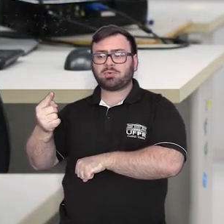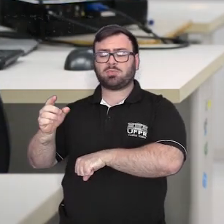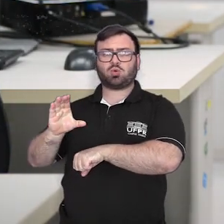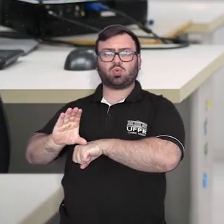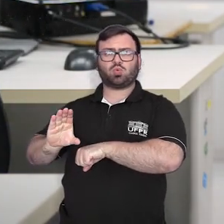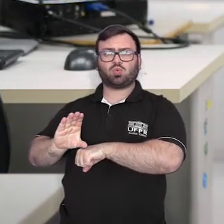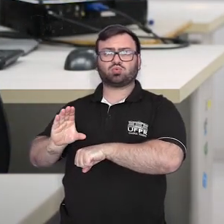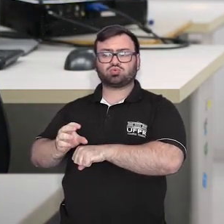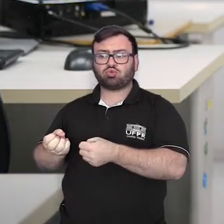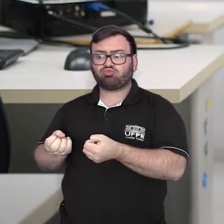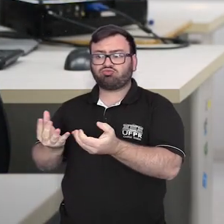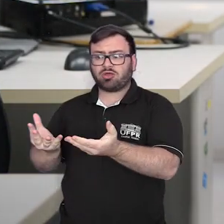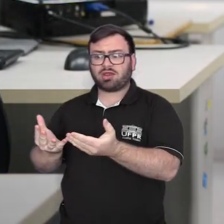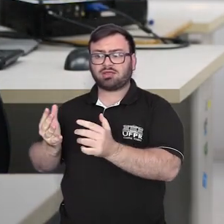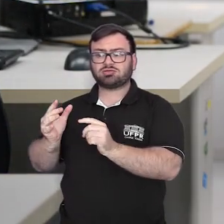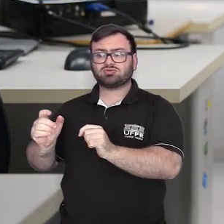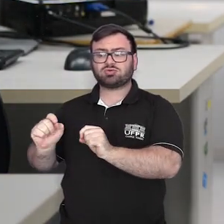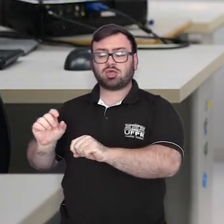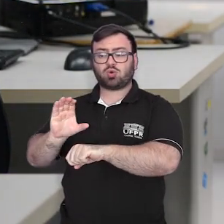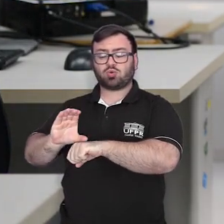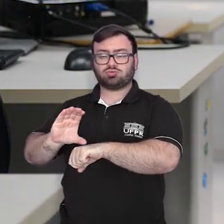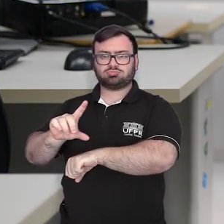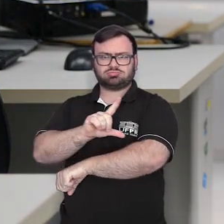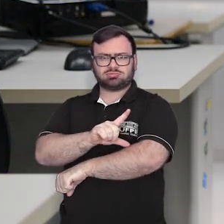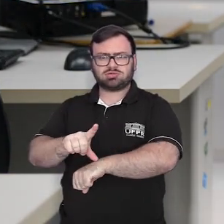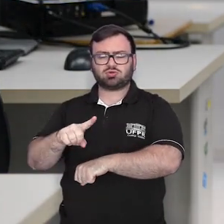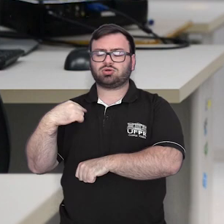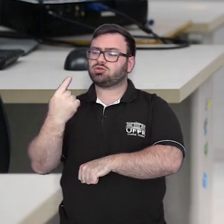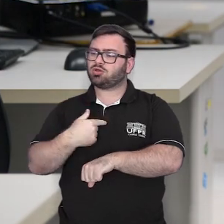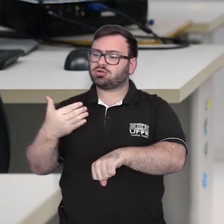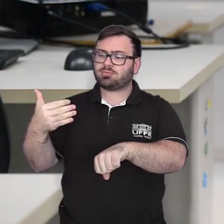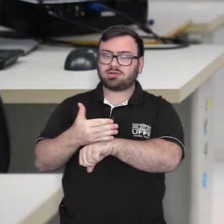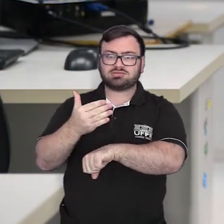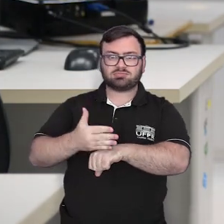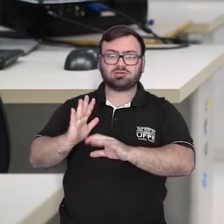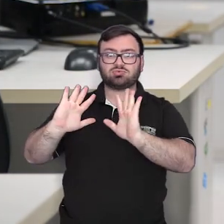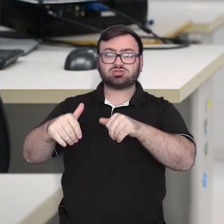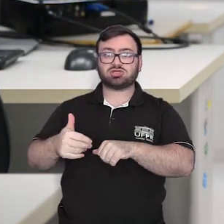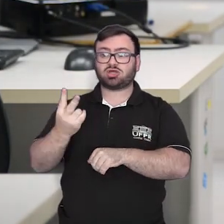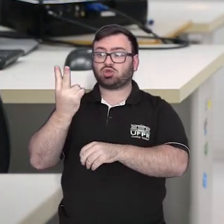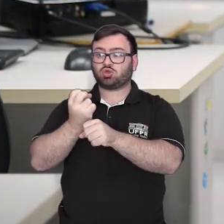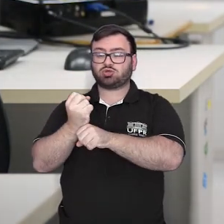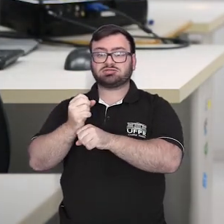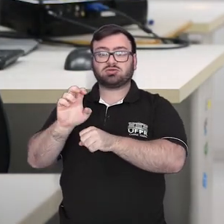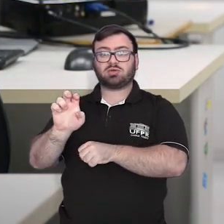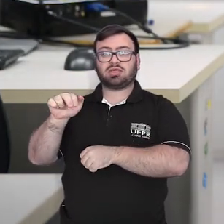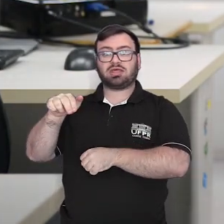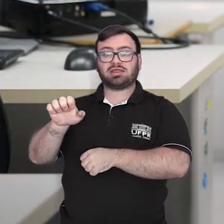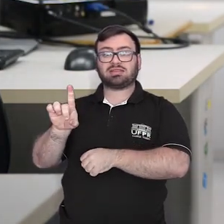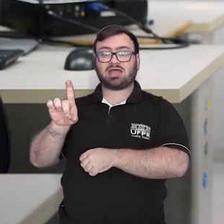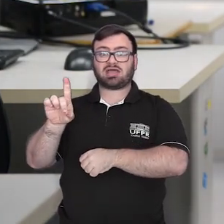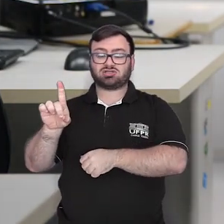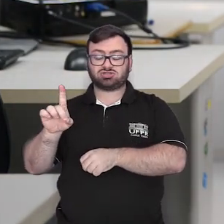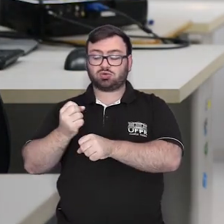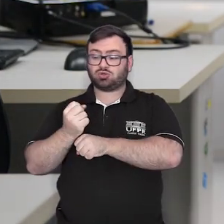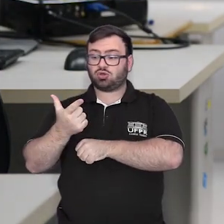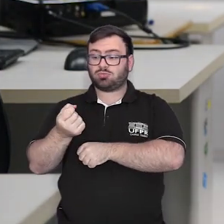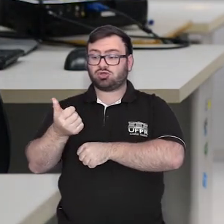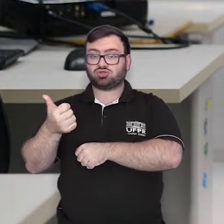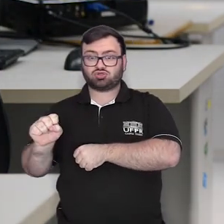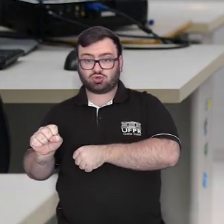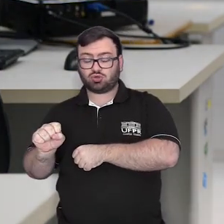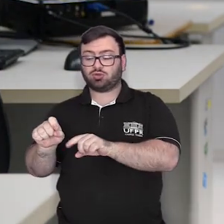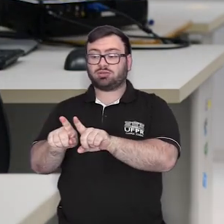região a oferecer essa modalidade. A gente já participou de duas edições do ENAD, sendo a primeira em 2018 e a